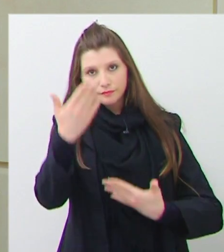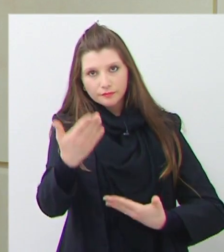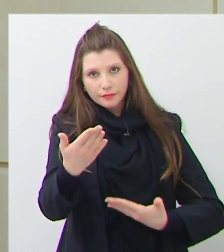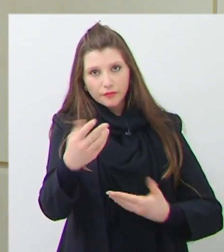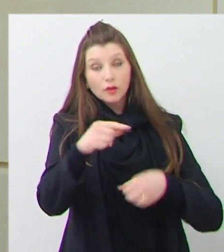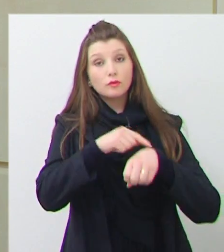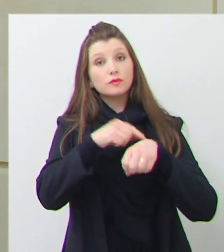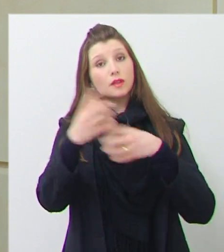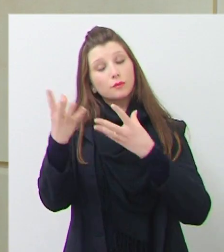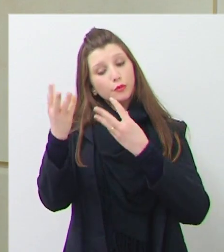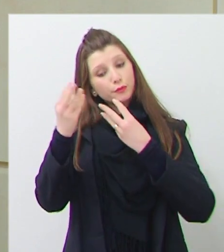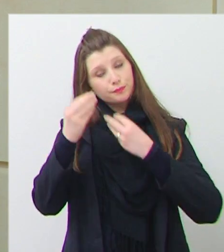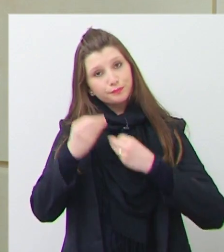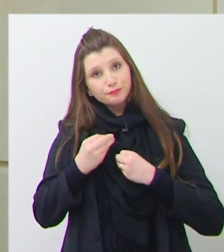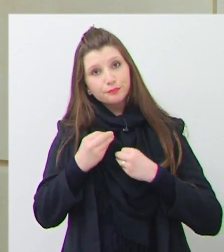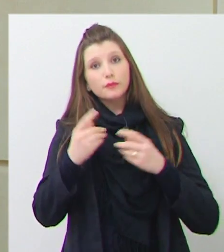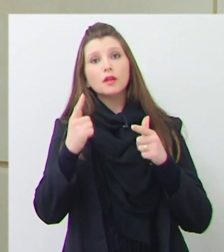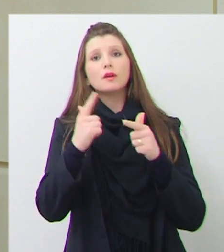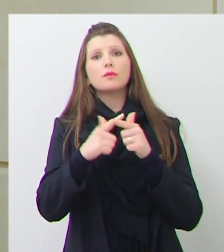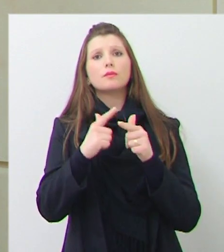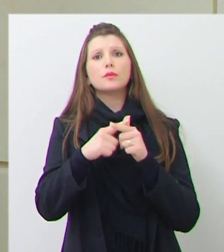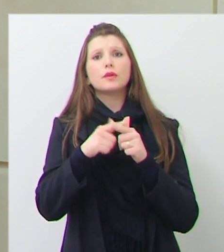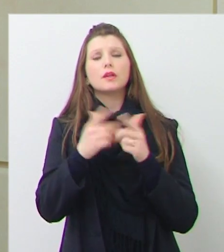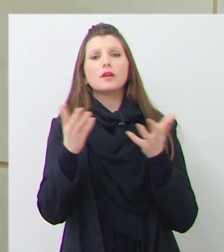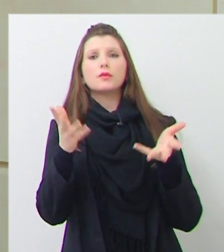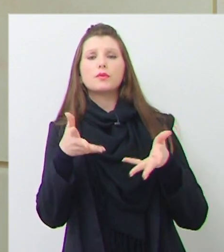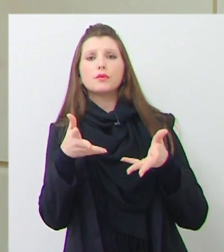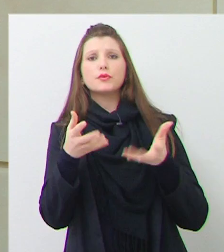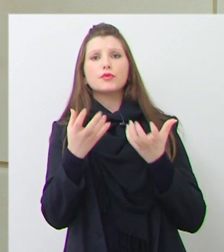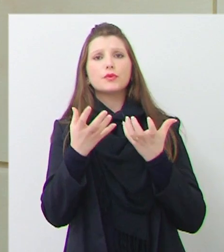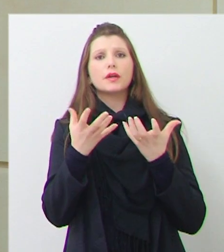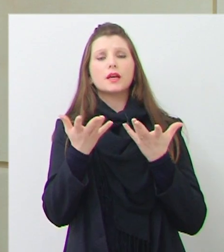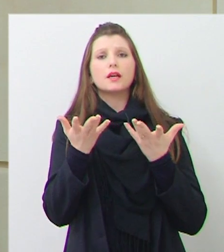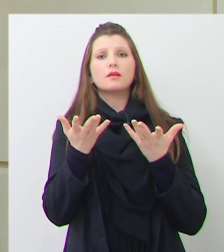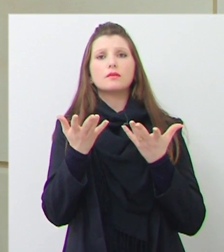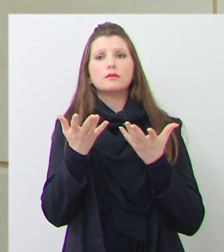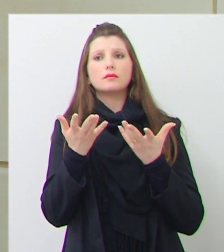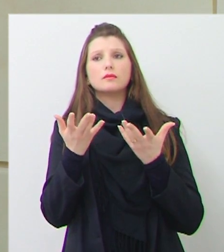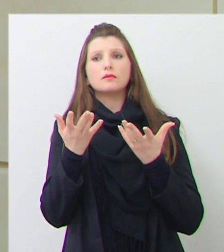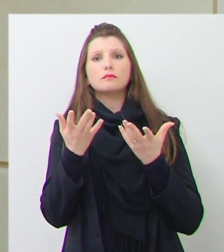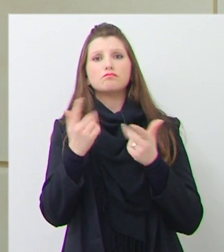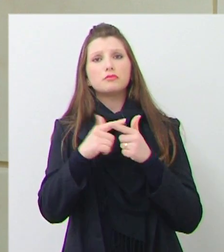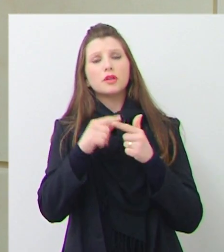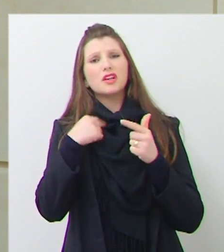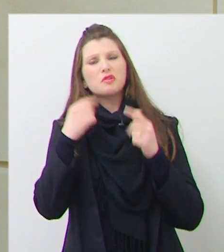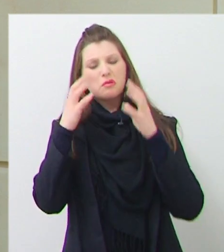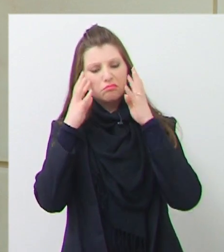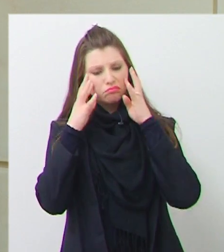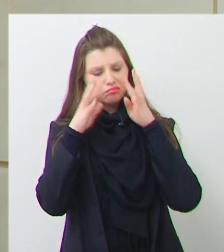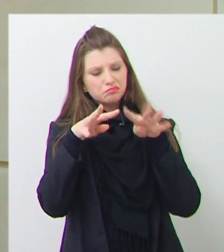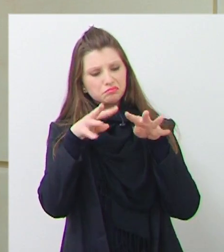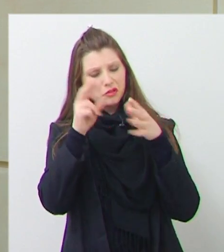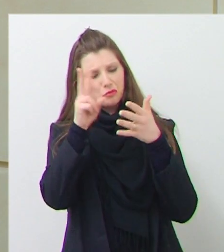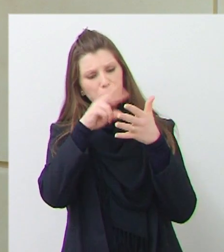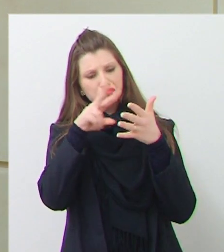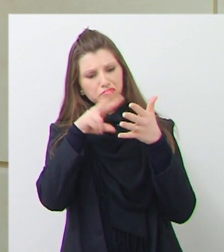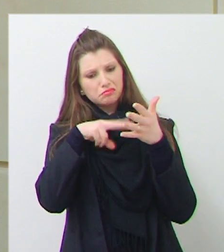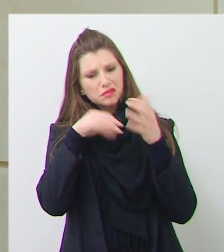concedidos, porque o assunto que eu trato na noite de hoje me chamou a atenção ao ler na